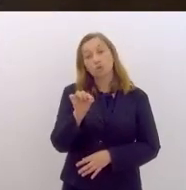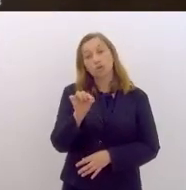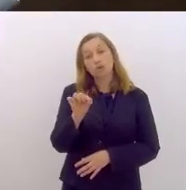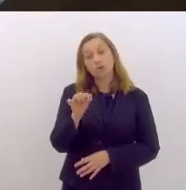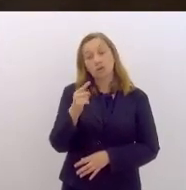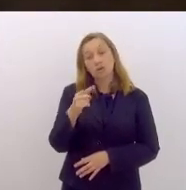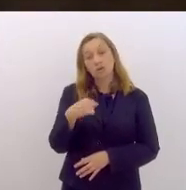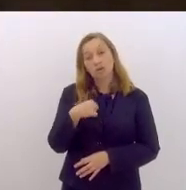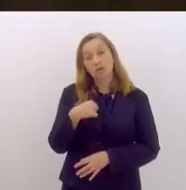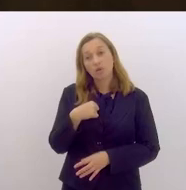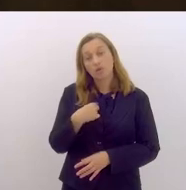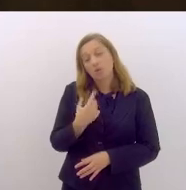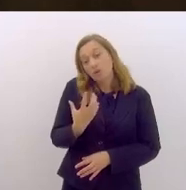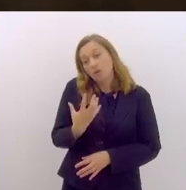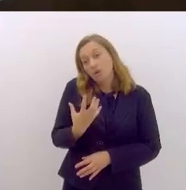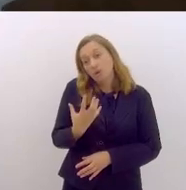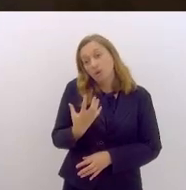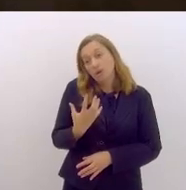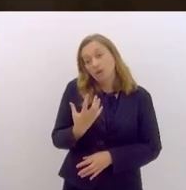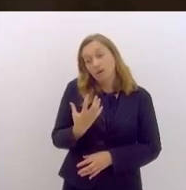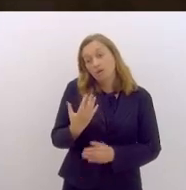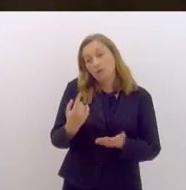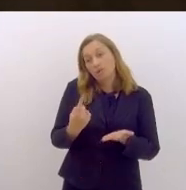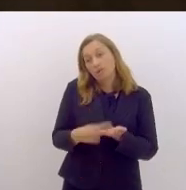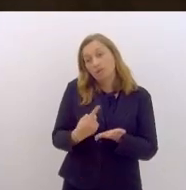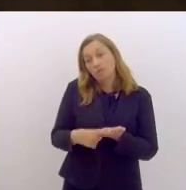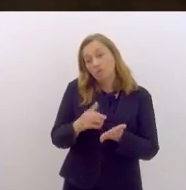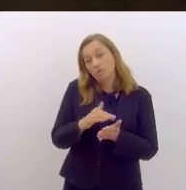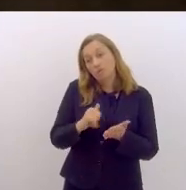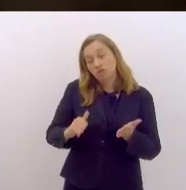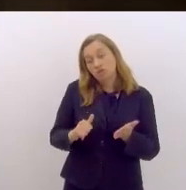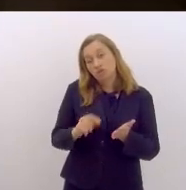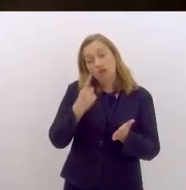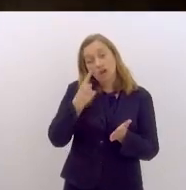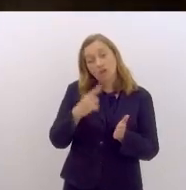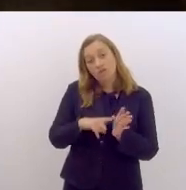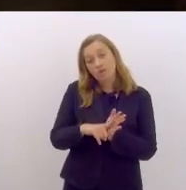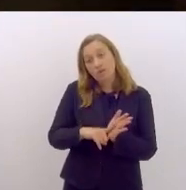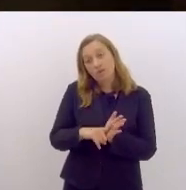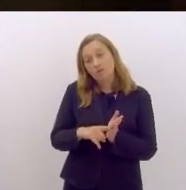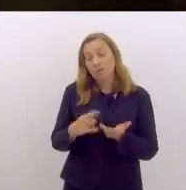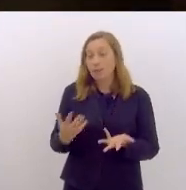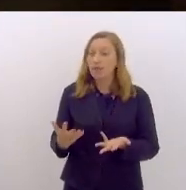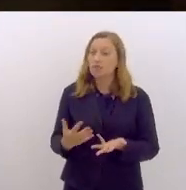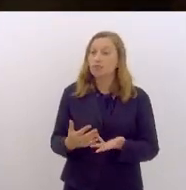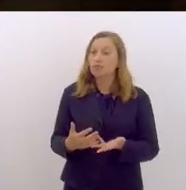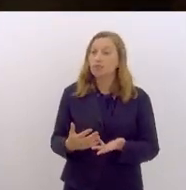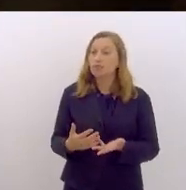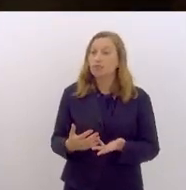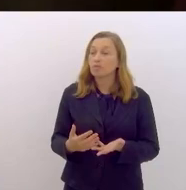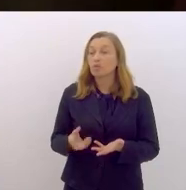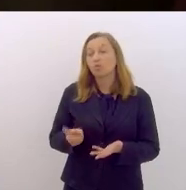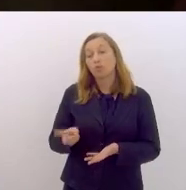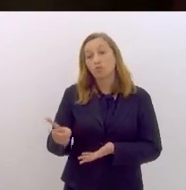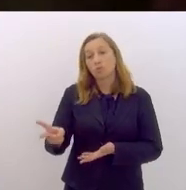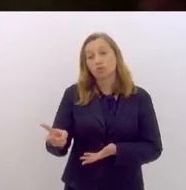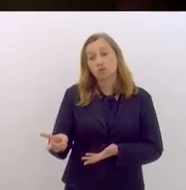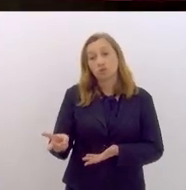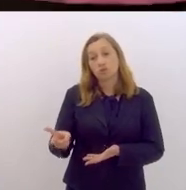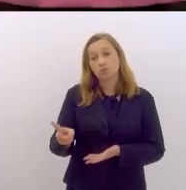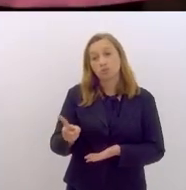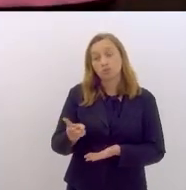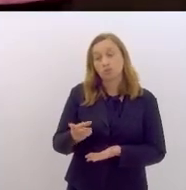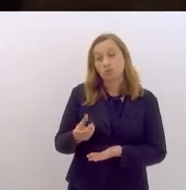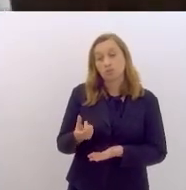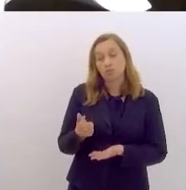estou apto a fazer esse acordo e retirar a verificação mediante manter o benefício